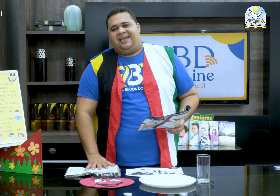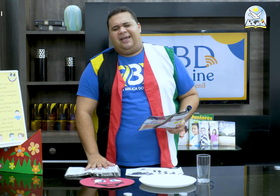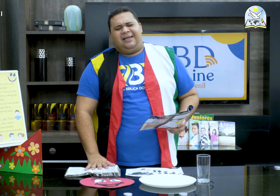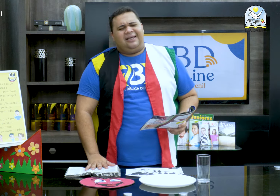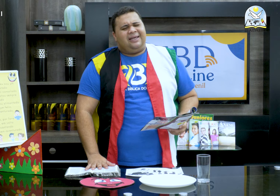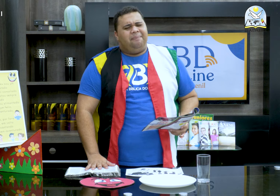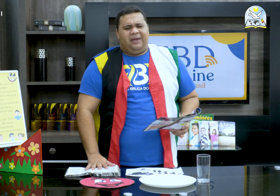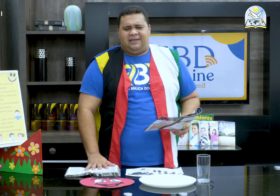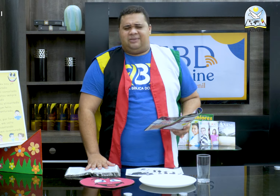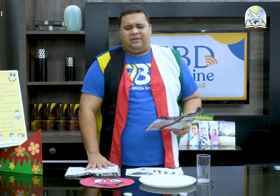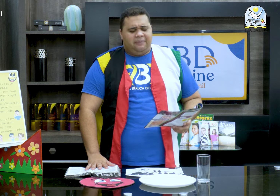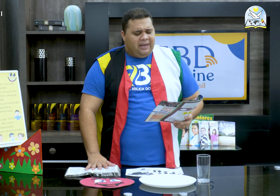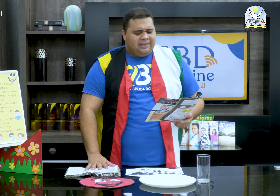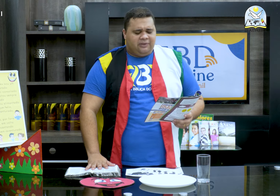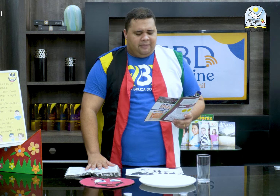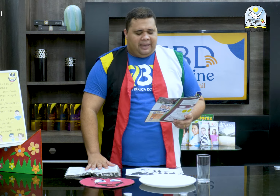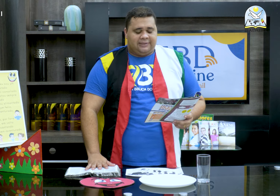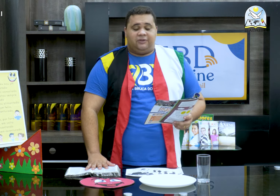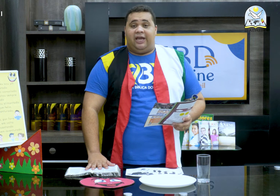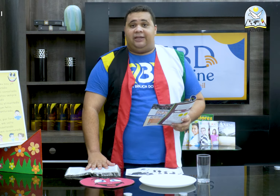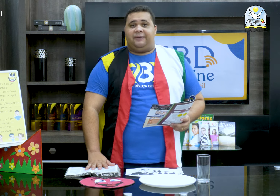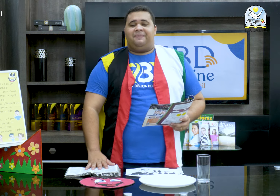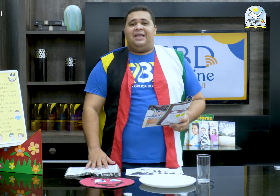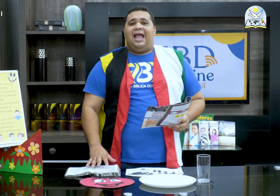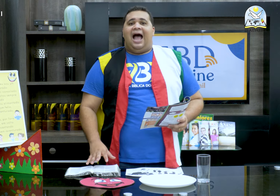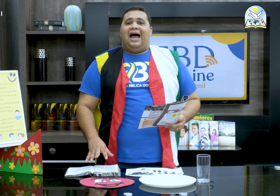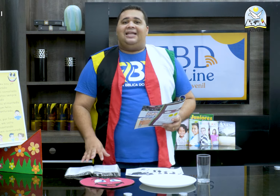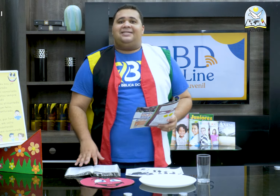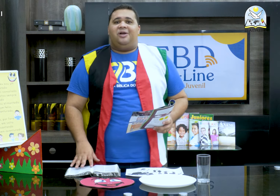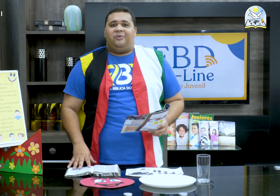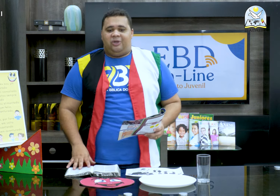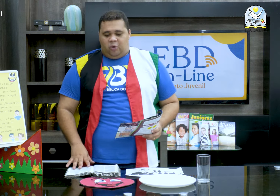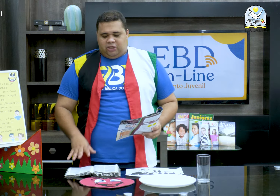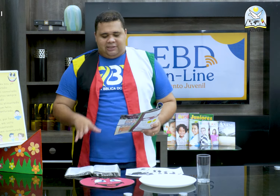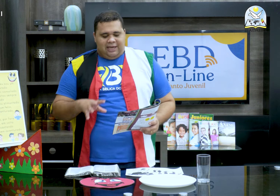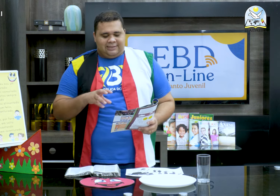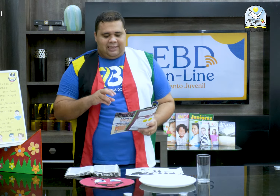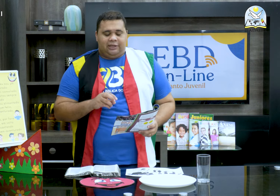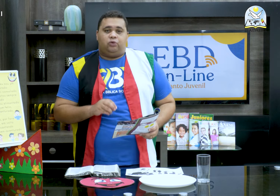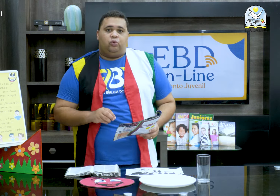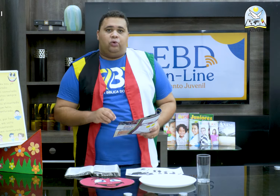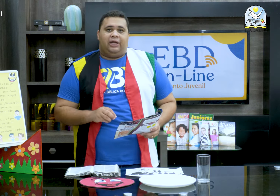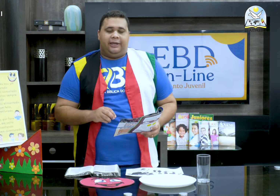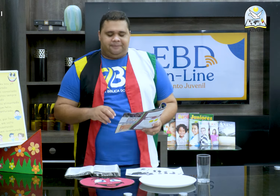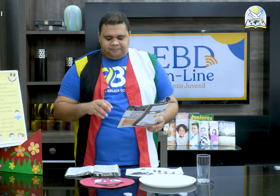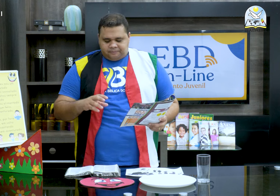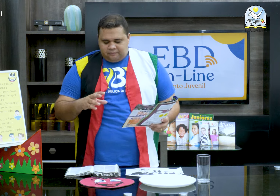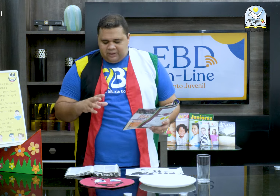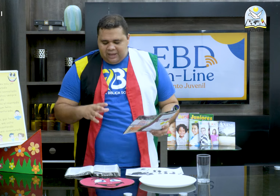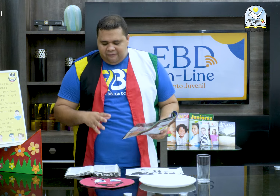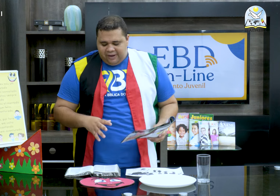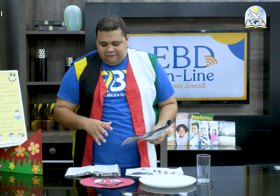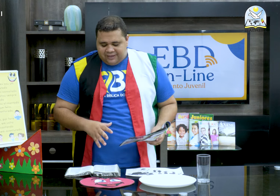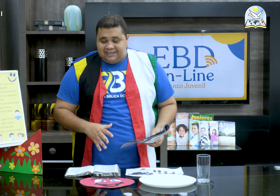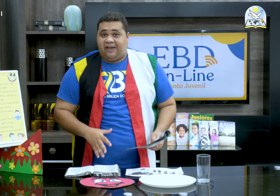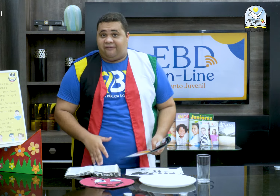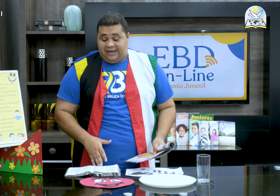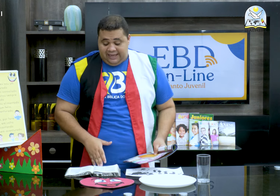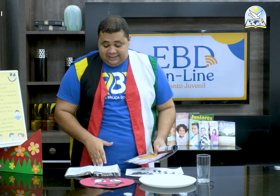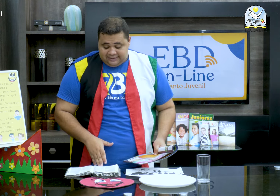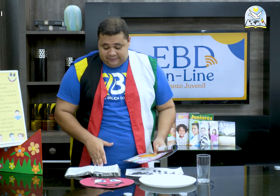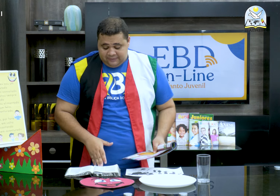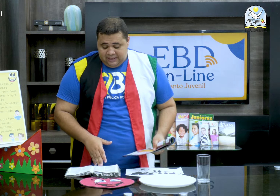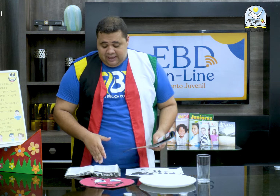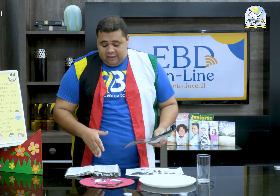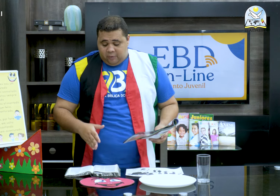crianças que benção Que benção Que benção gente a lição de hoje esse essa leitura né vai fazer